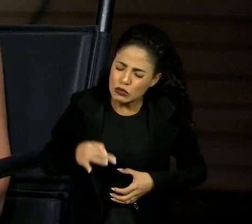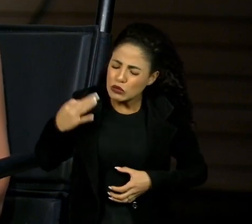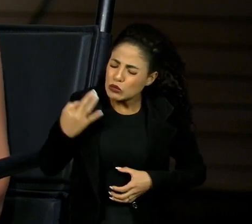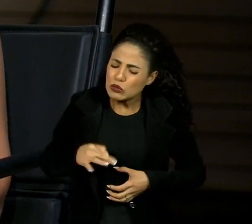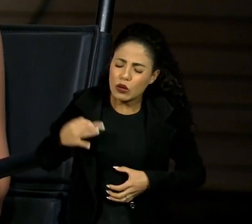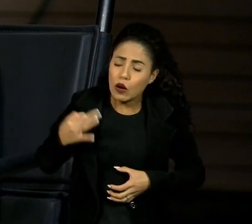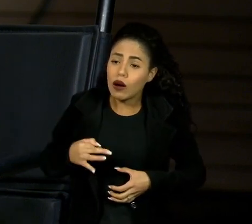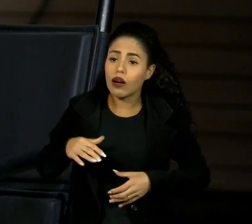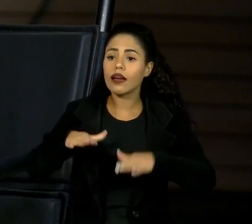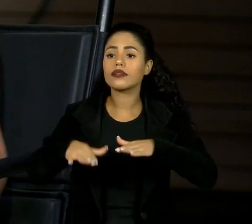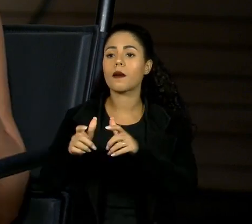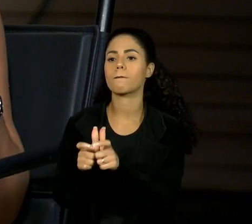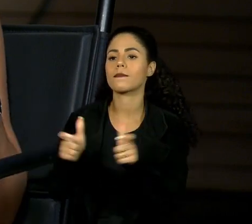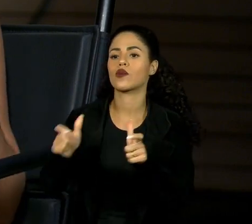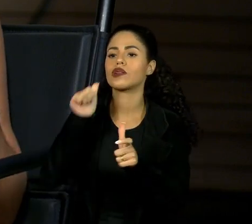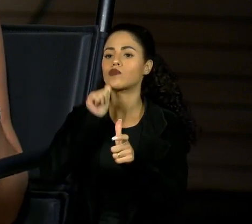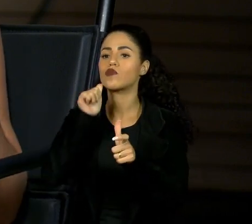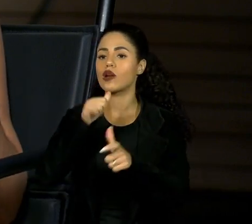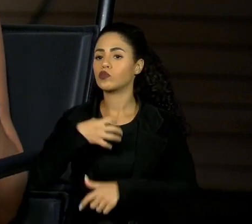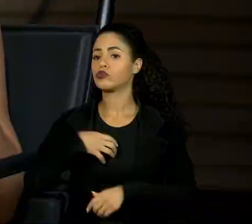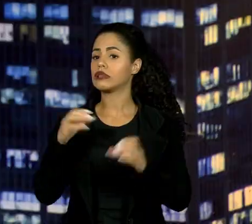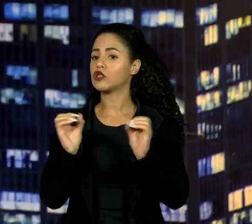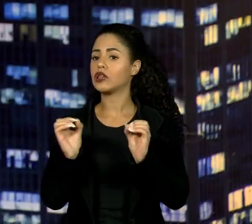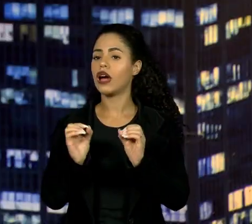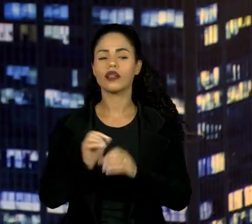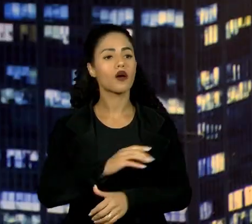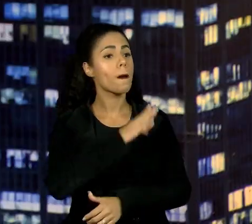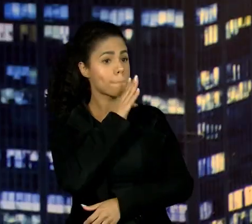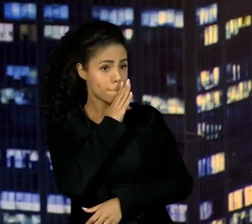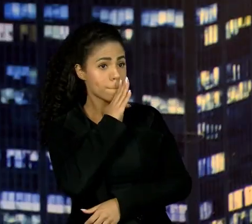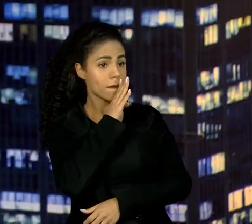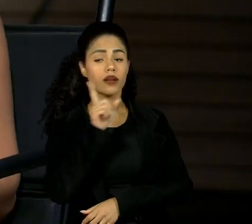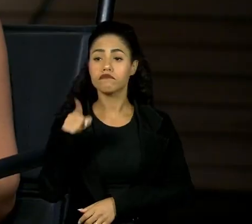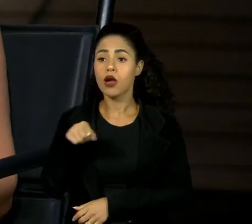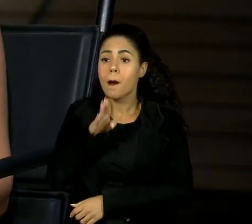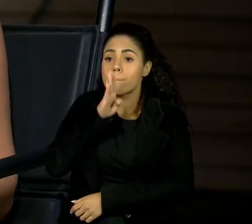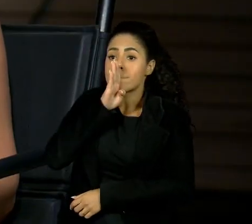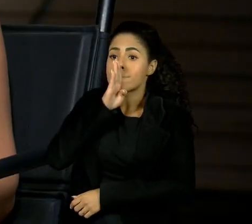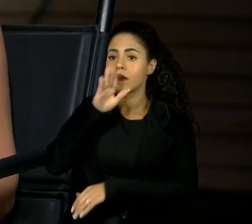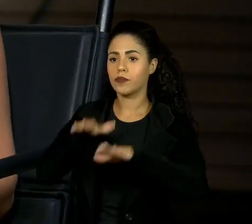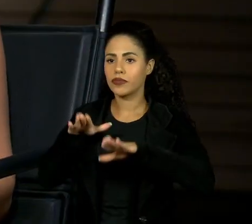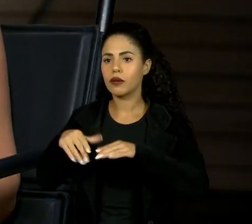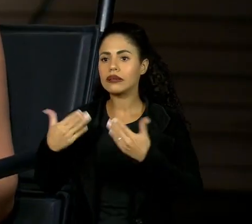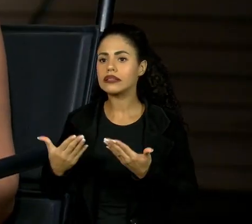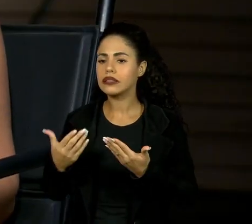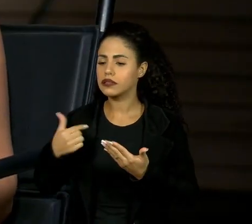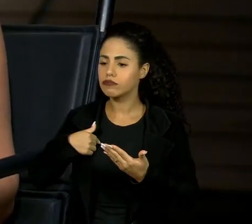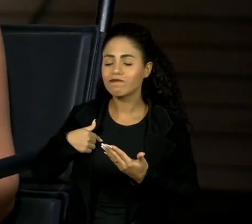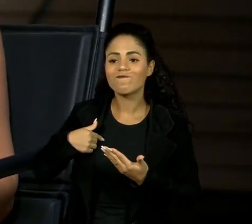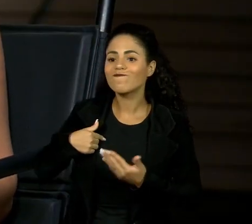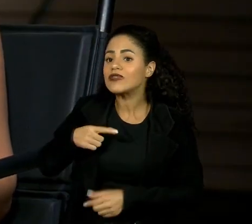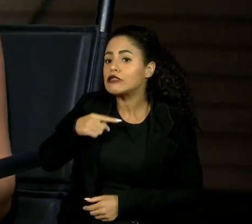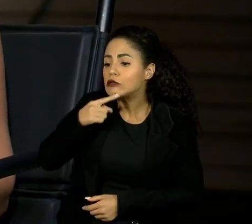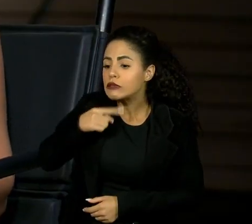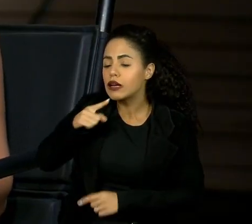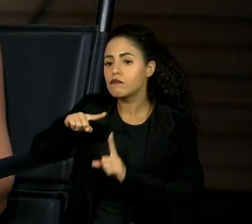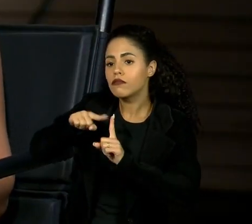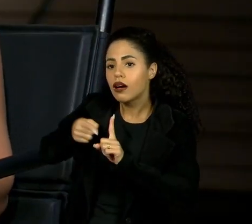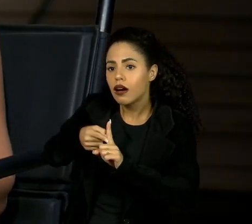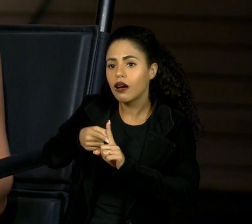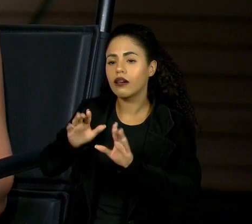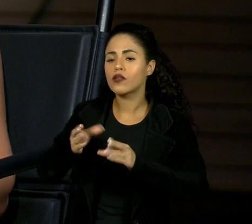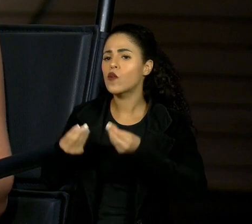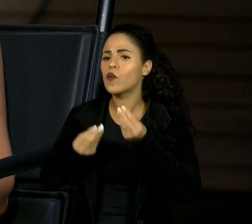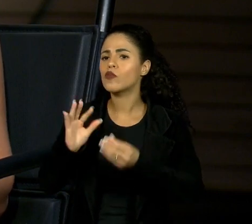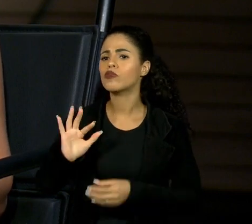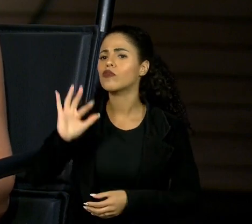mulheres que têm endometriose não tem sintoma nenhum. Silencioso. Silencioso. A gente precisa lembrar que a infertilidade é um dos sintomas, né? É que ela passa